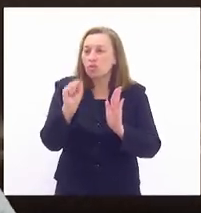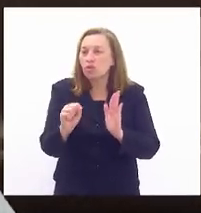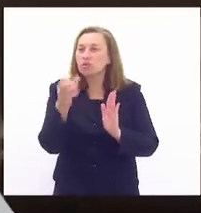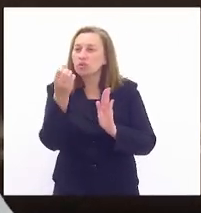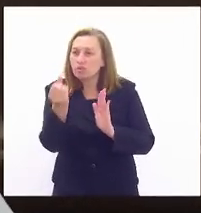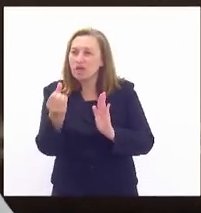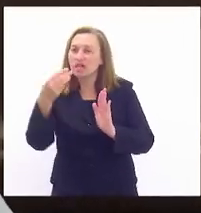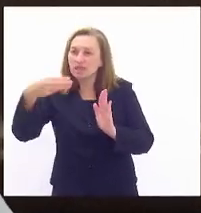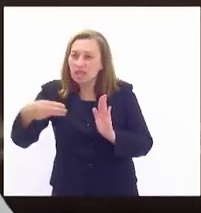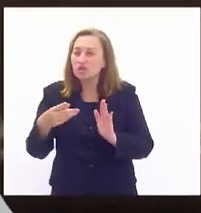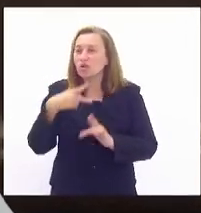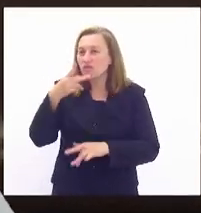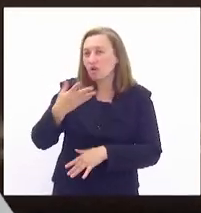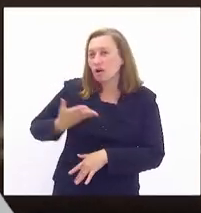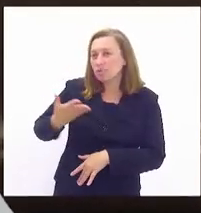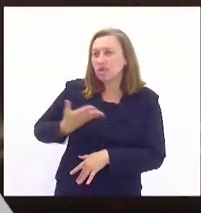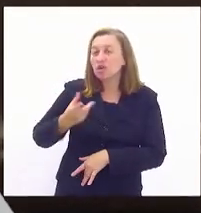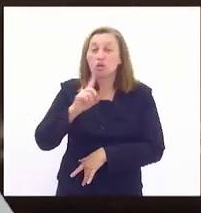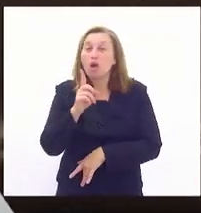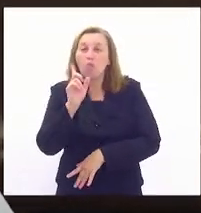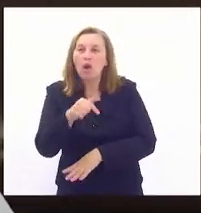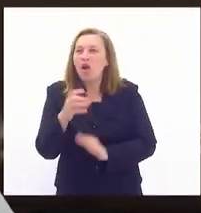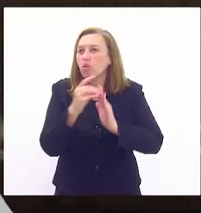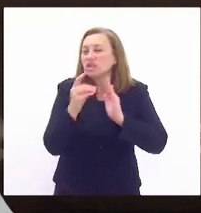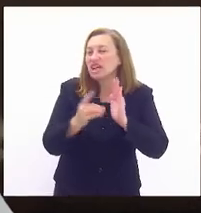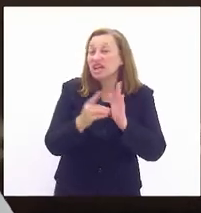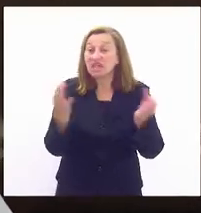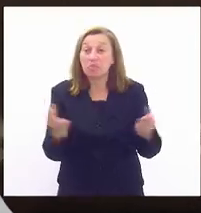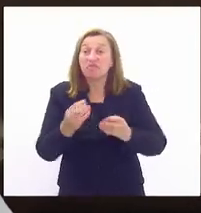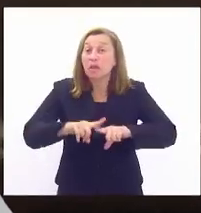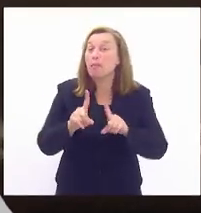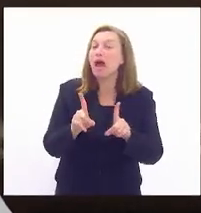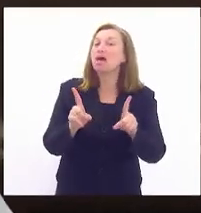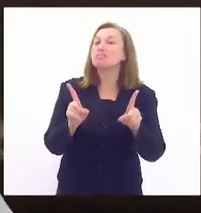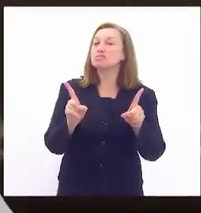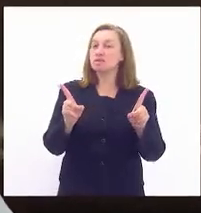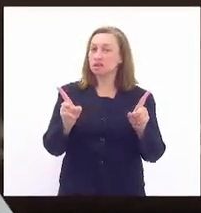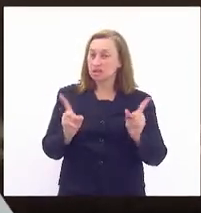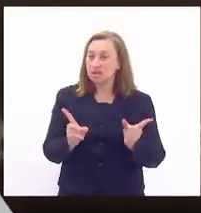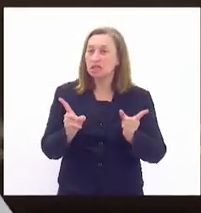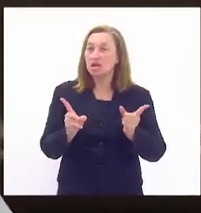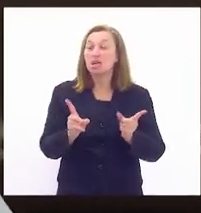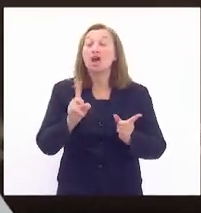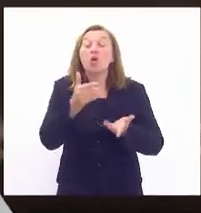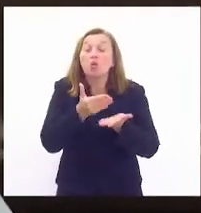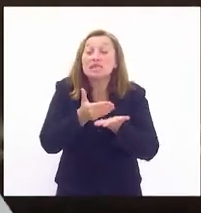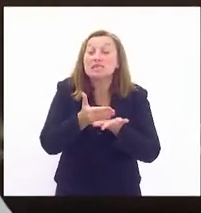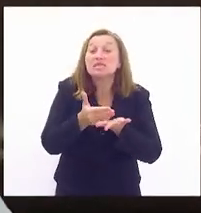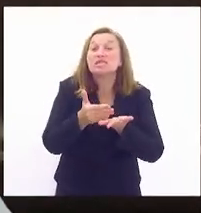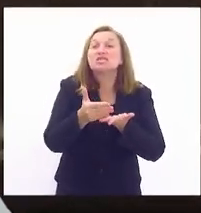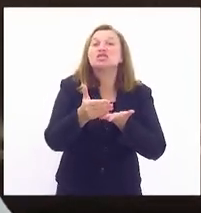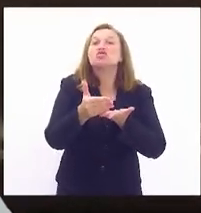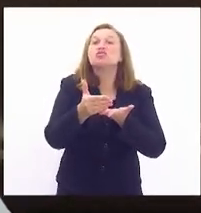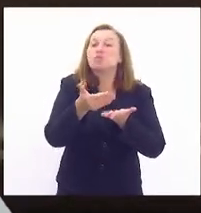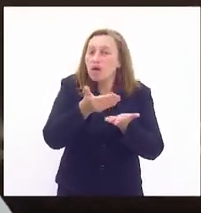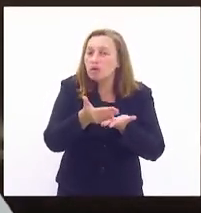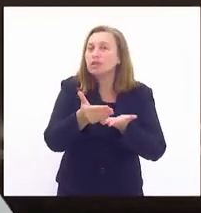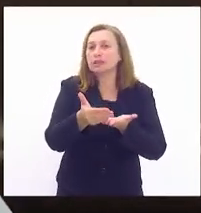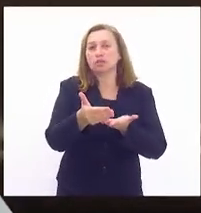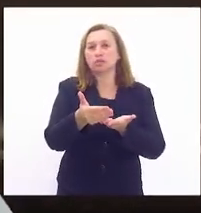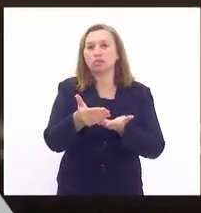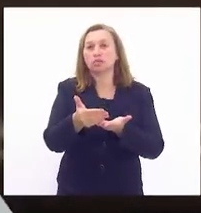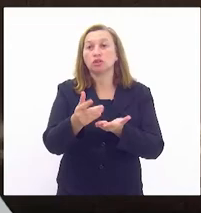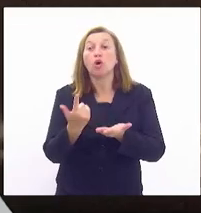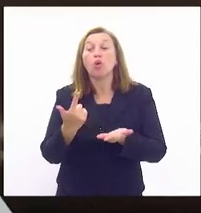aqui o nosso colega, não é um decreto perfeito, mas é um começo, é um começo.